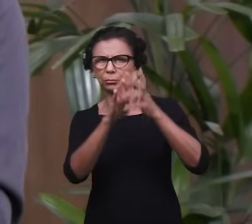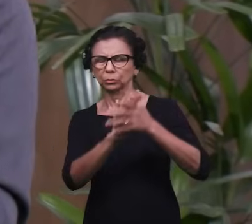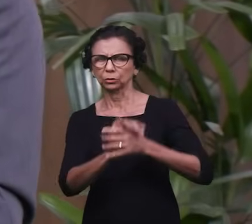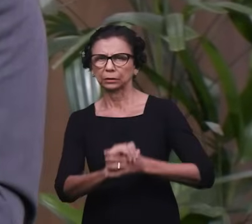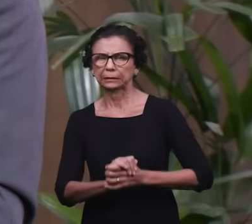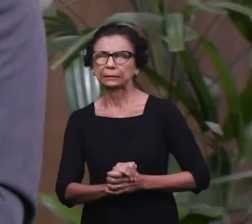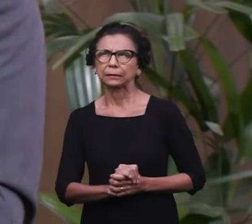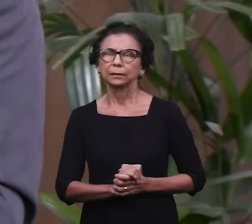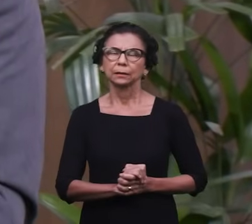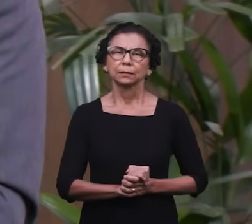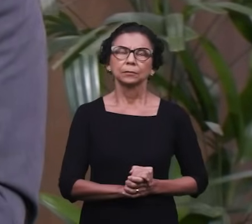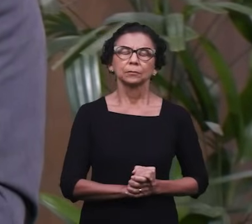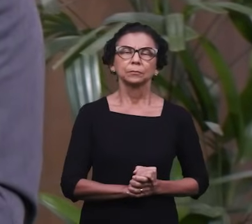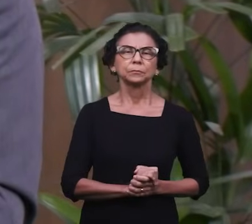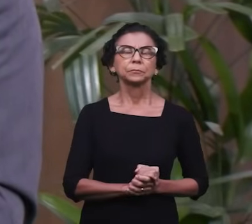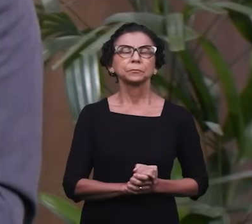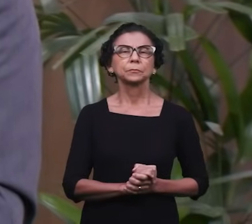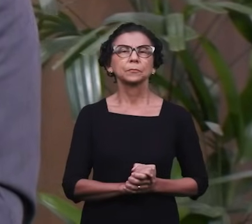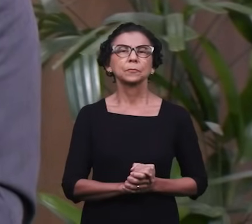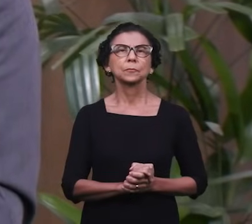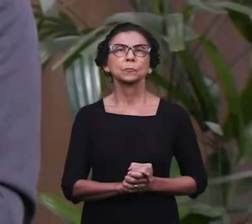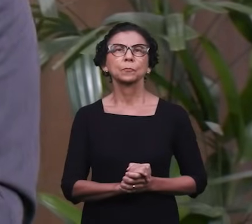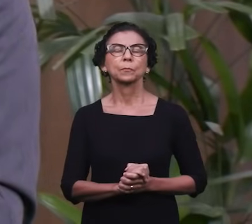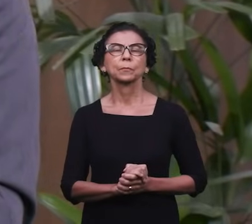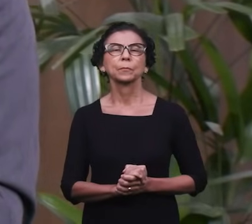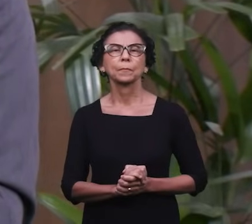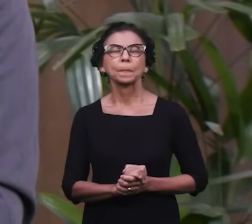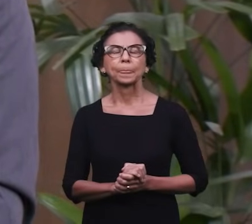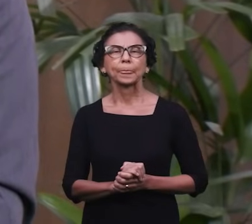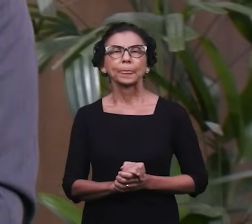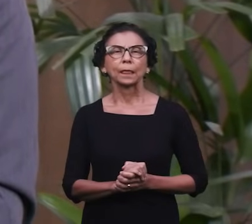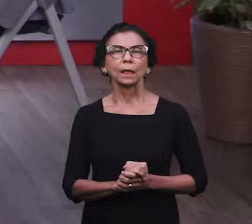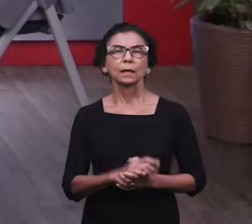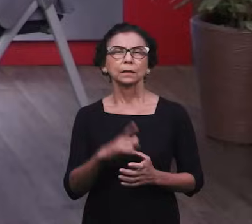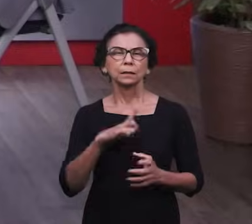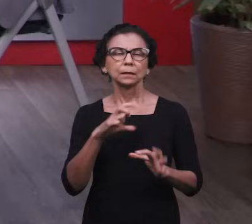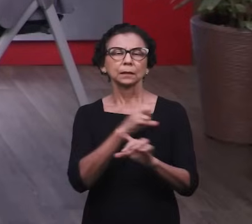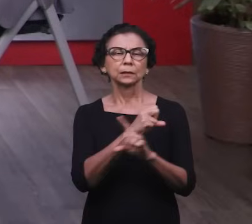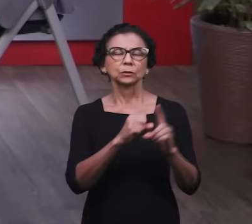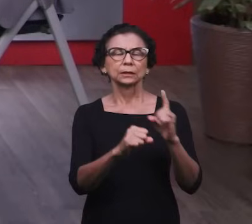vezes acontecem na sociedade, mas que precisam ser desconstruídos?